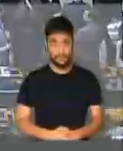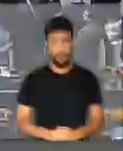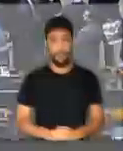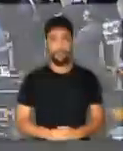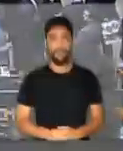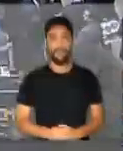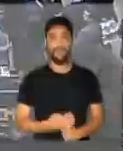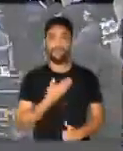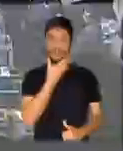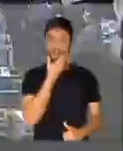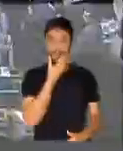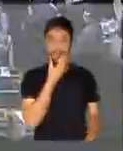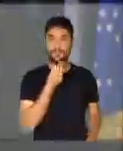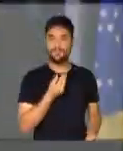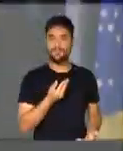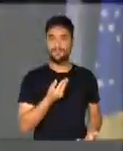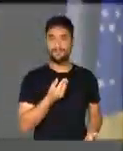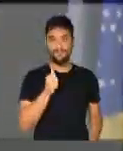Senhoras